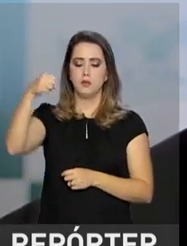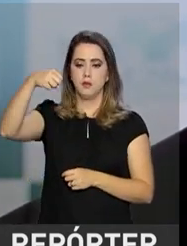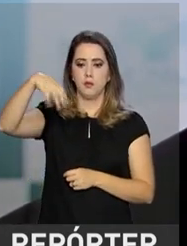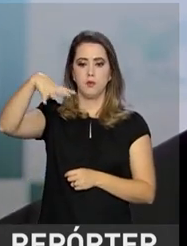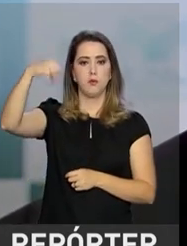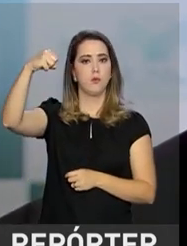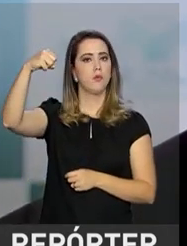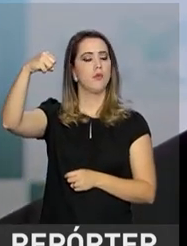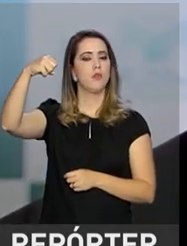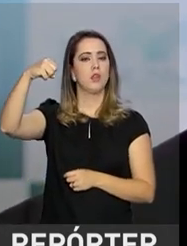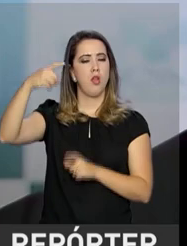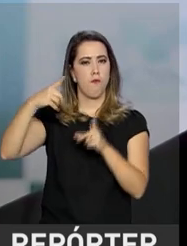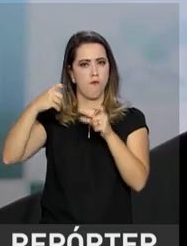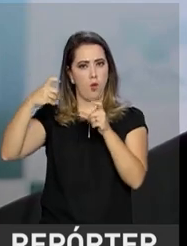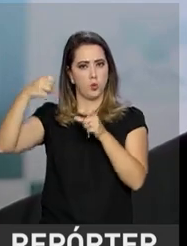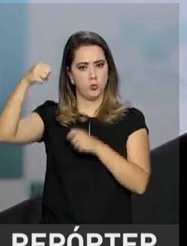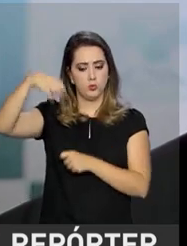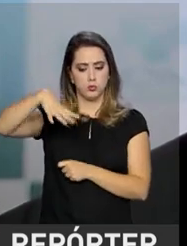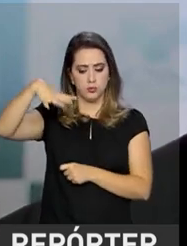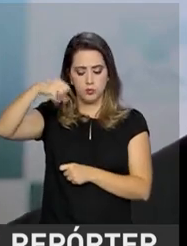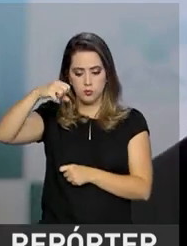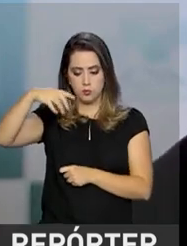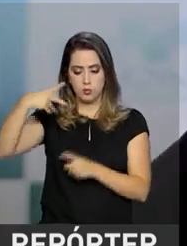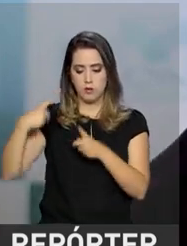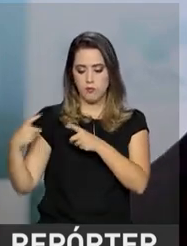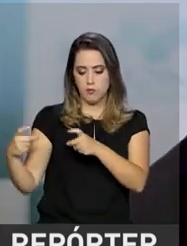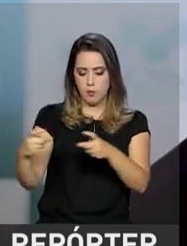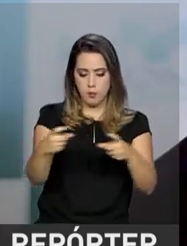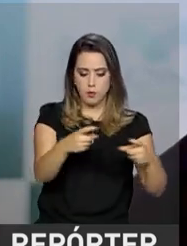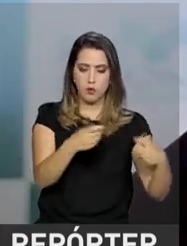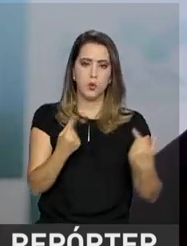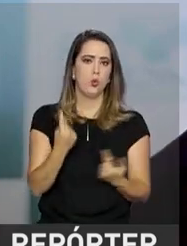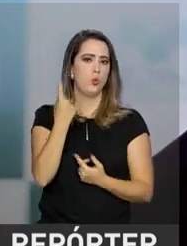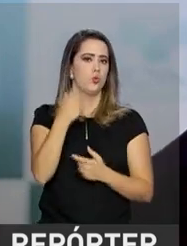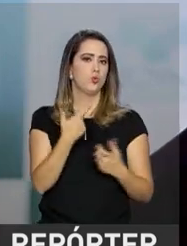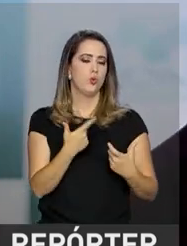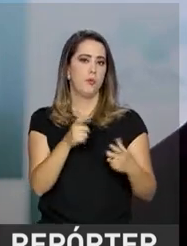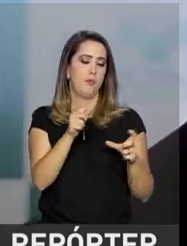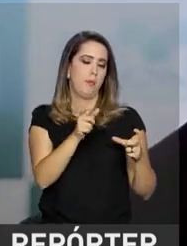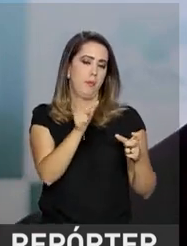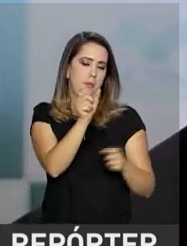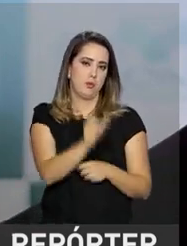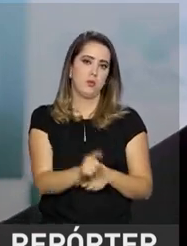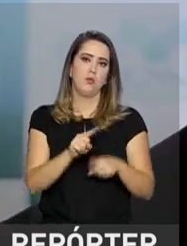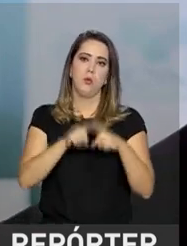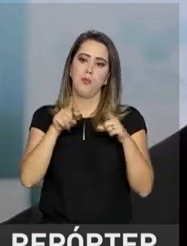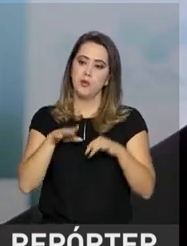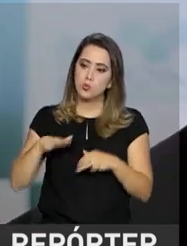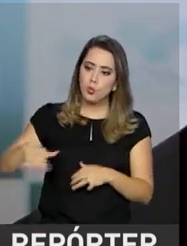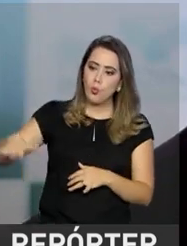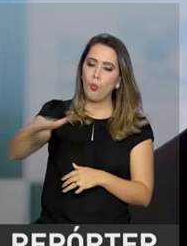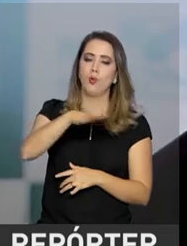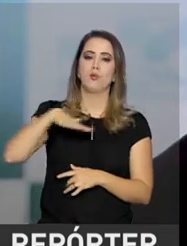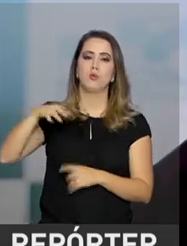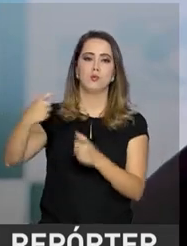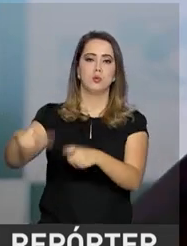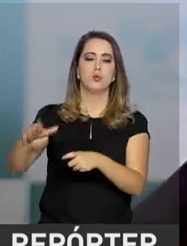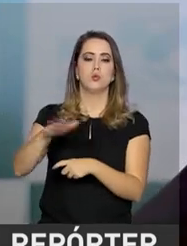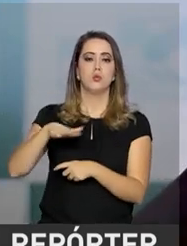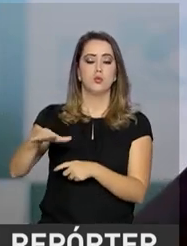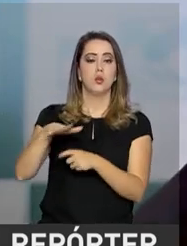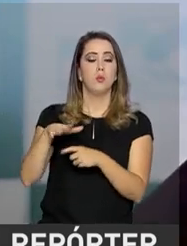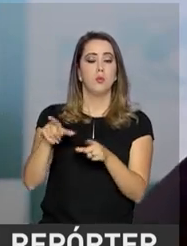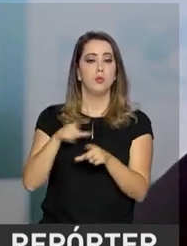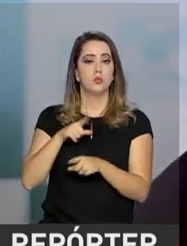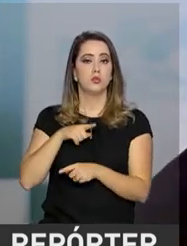que você tem uma visão escala de bacia hidrográfica e não apenas de um produtor então o produtor ele pode se apropriar